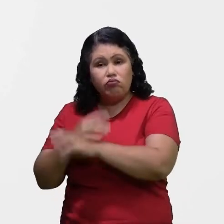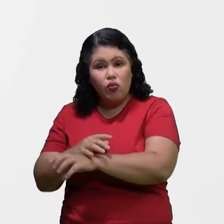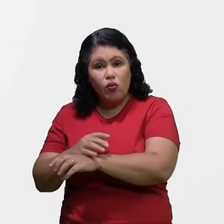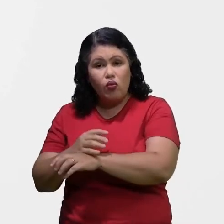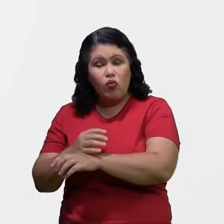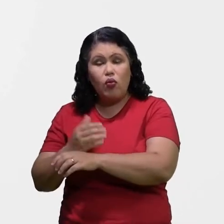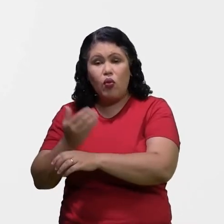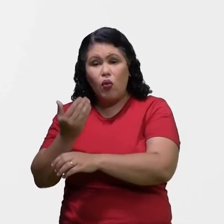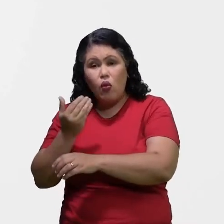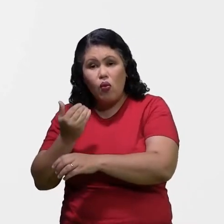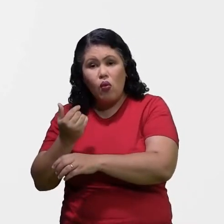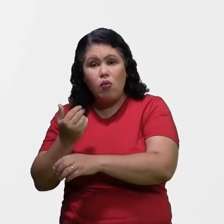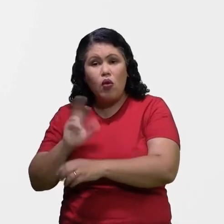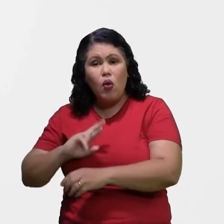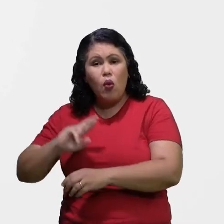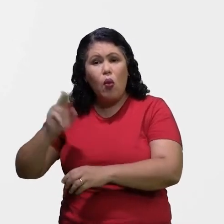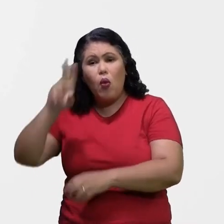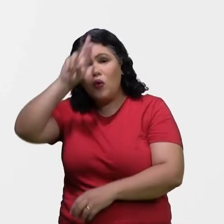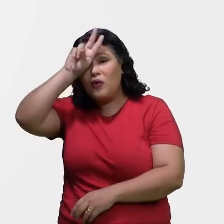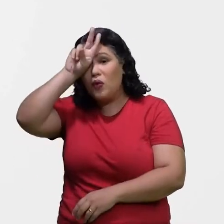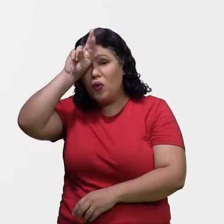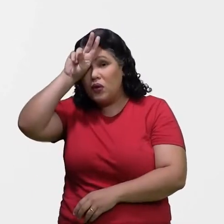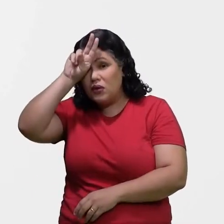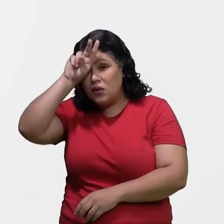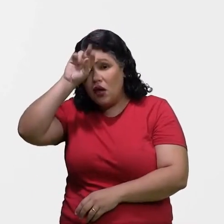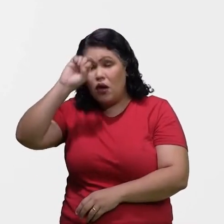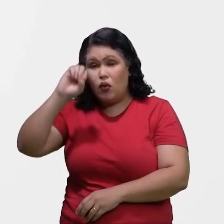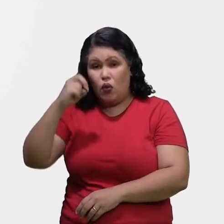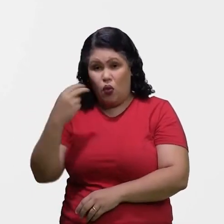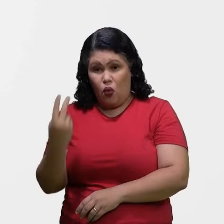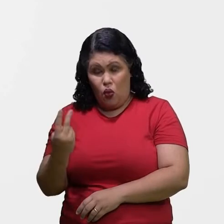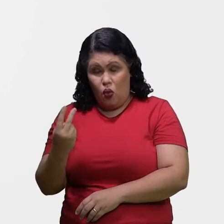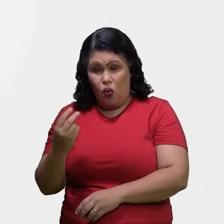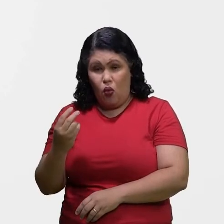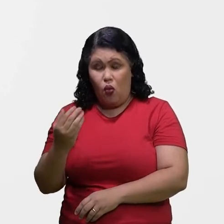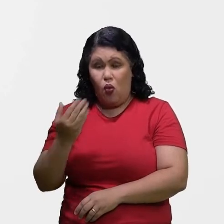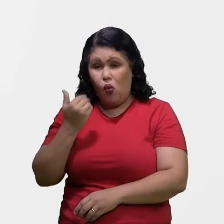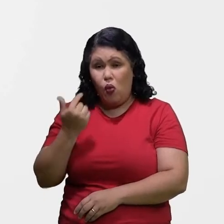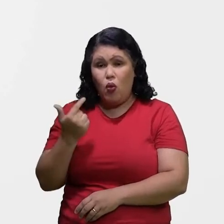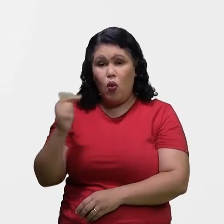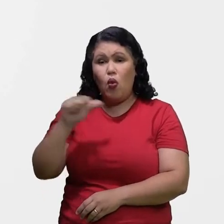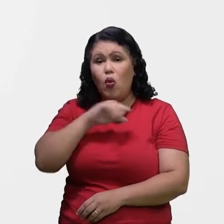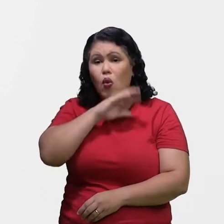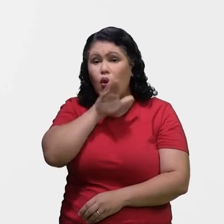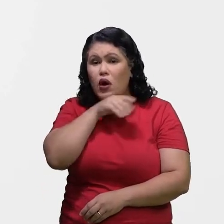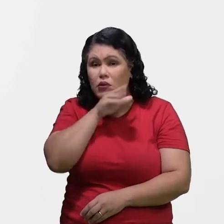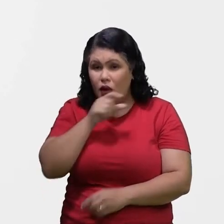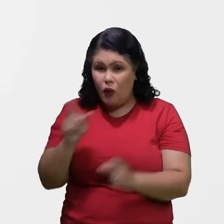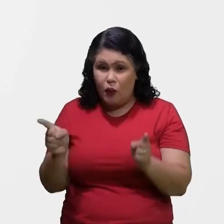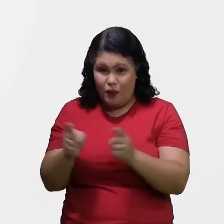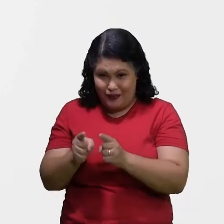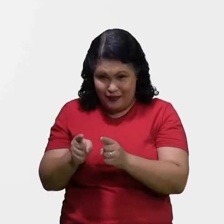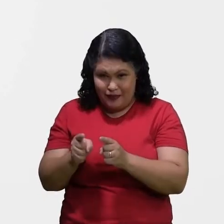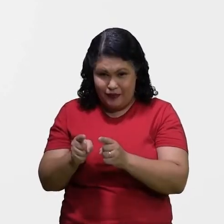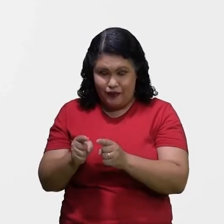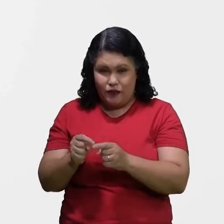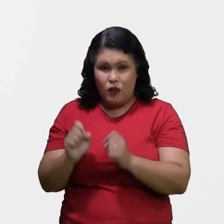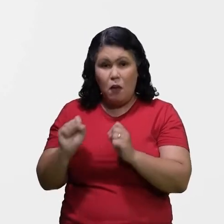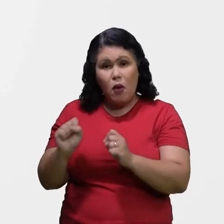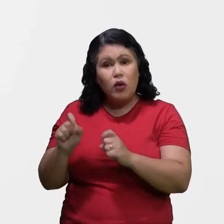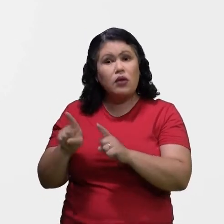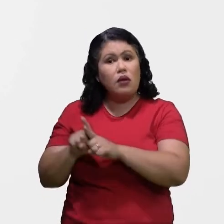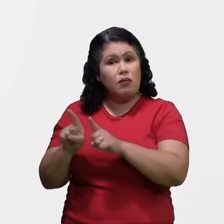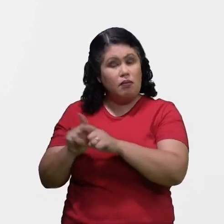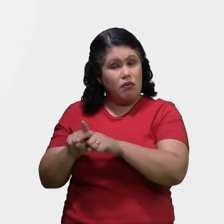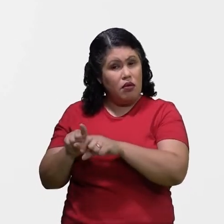se alimenta de um inseto, ou ele se alimenta de um outro animal. Isso é uma alimentação heterótrofa, ou pode ser de um